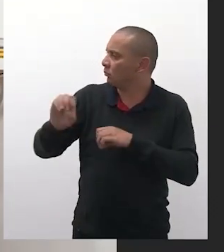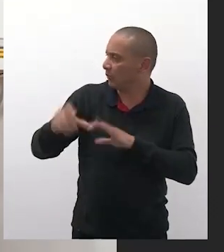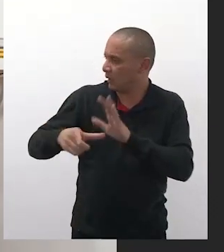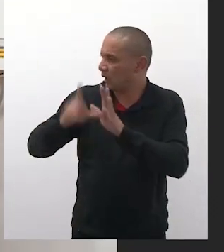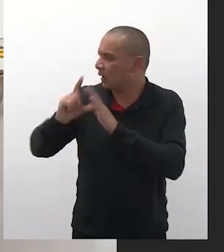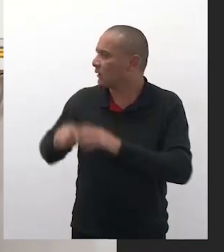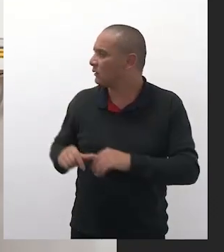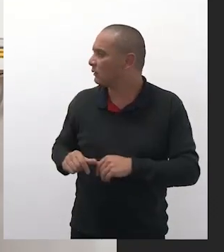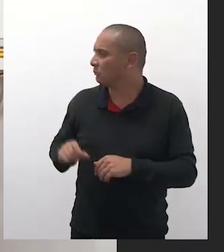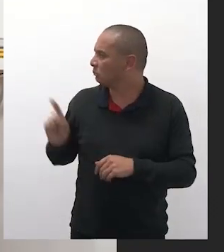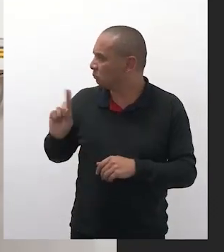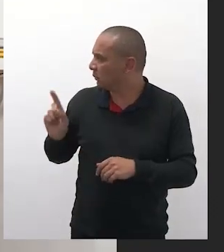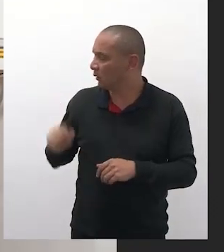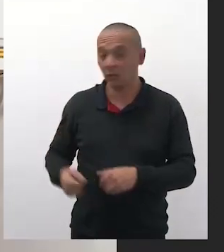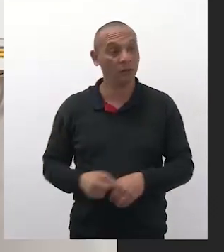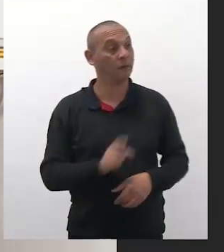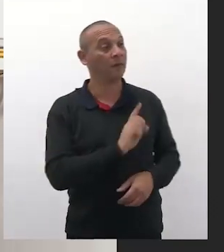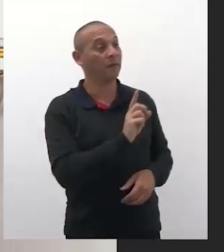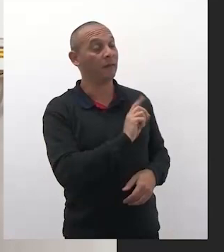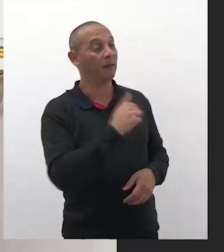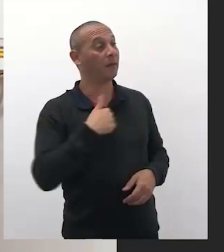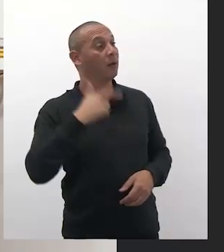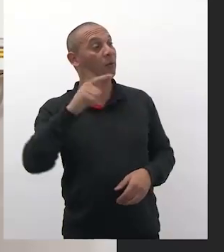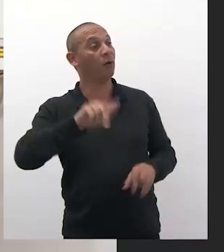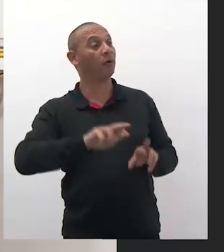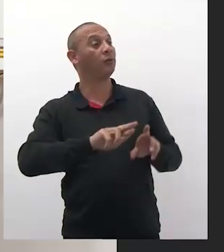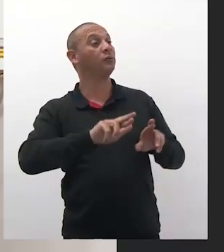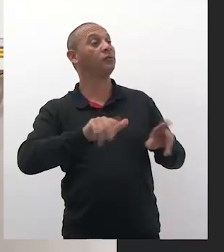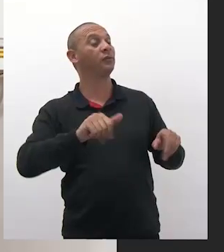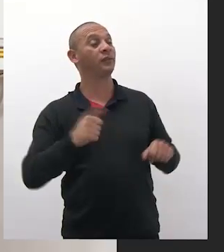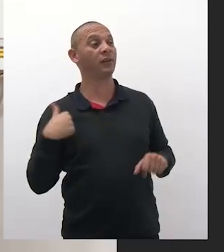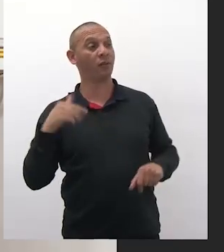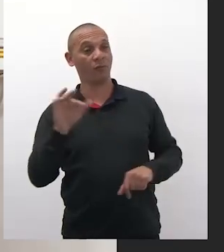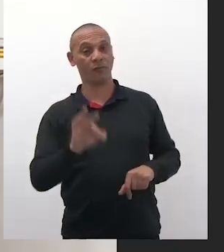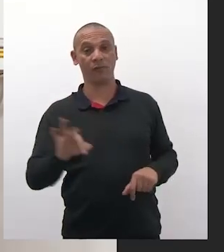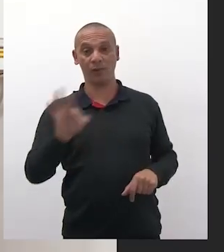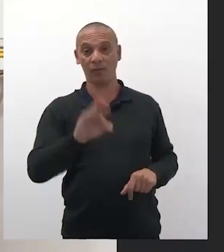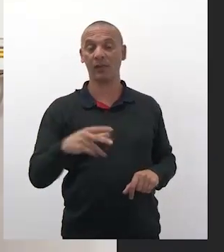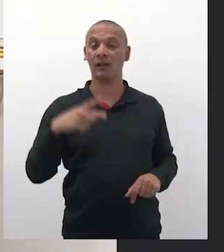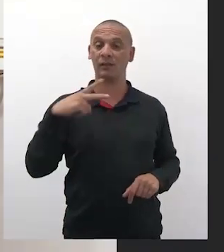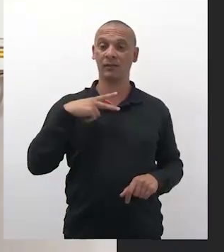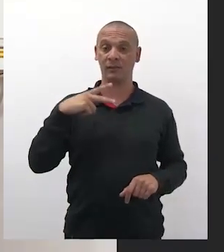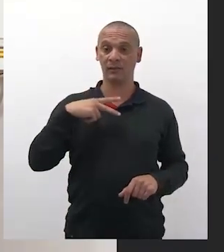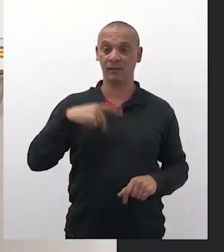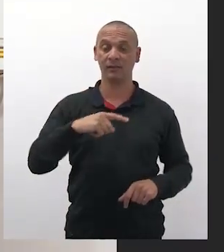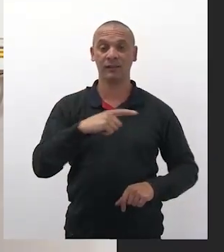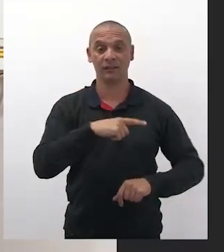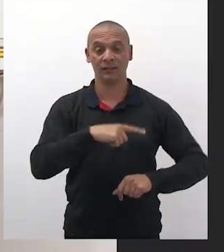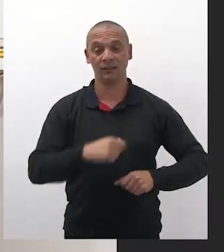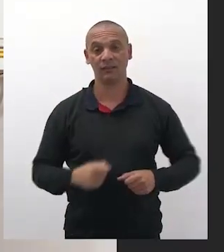Eu falei assim, não, eu fiz outra coisa, uma faculdade aí particular.